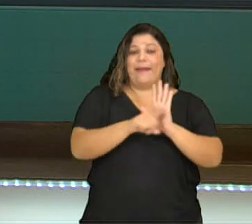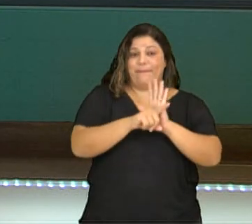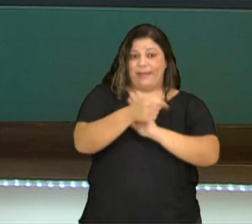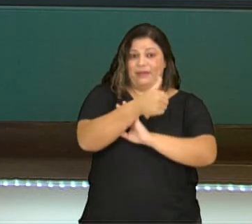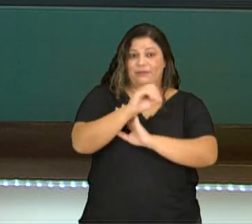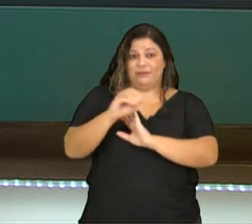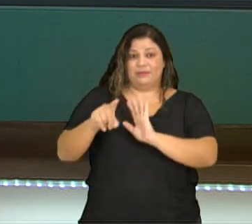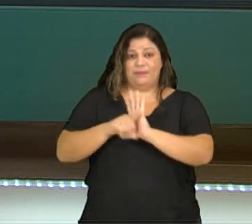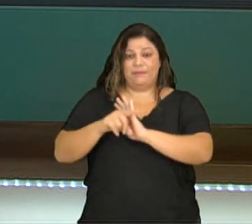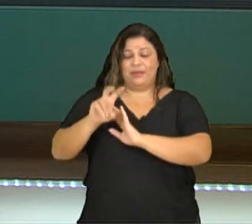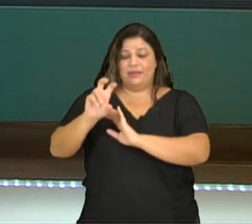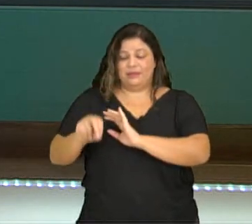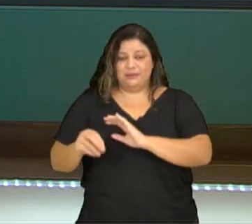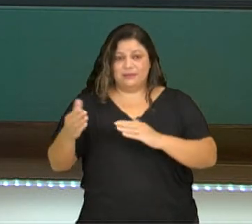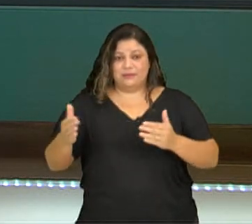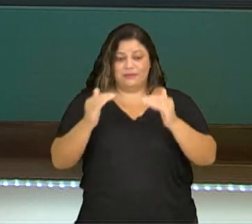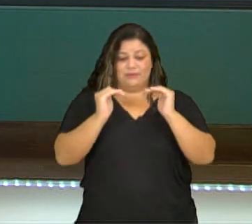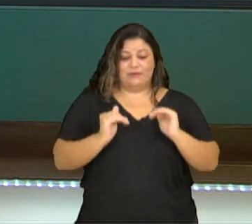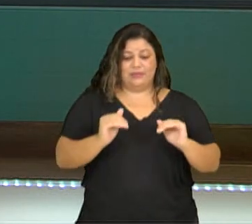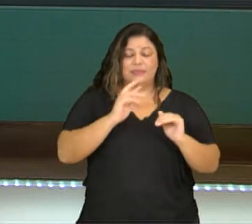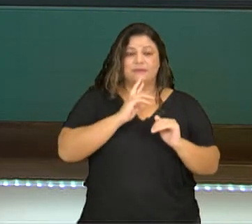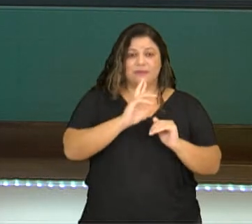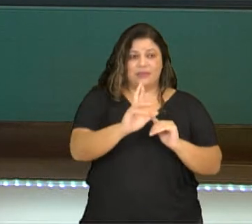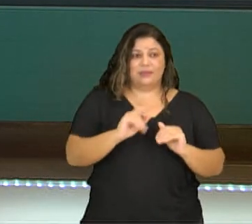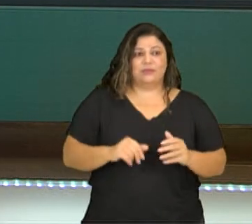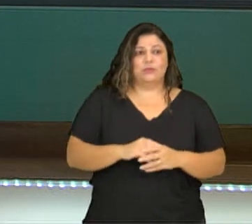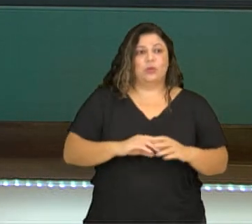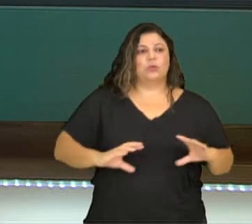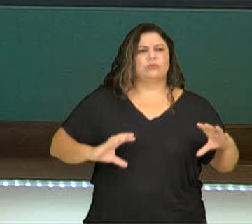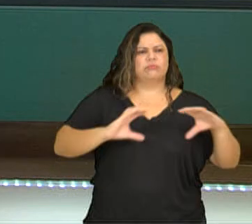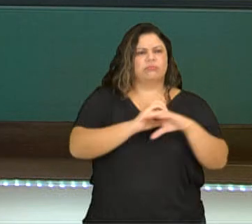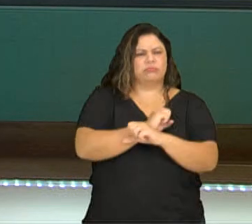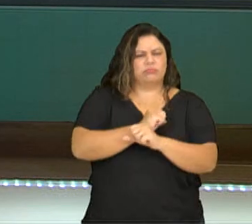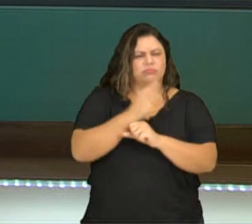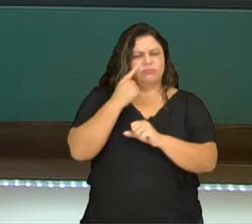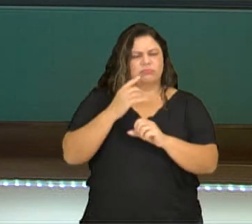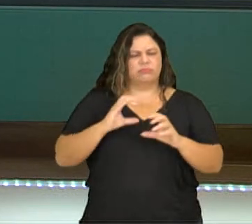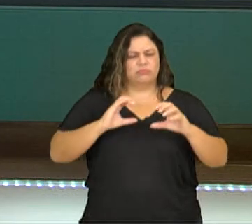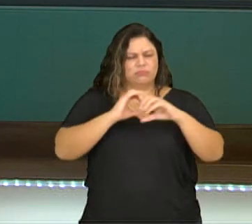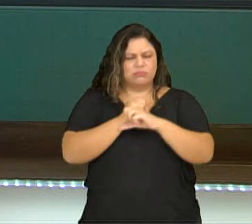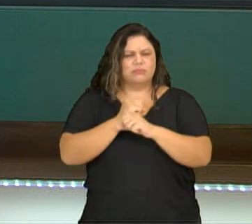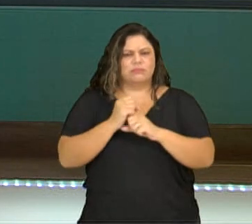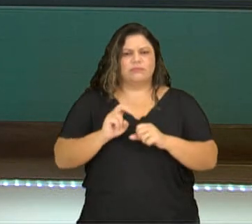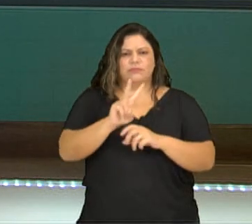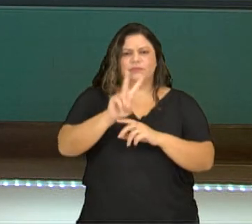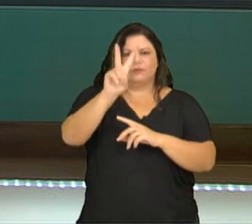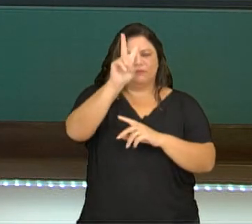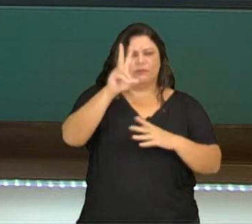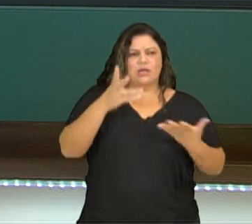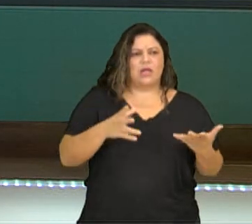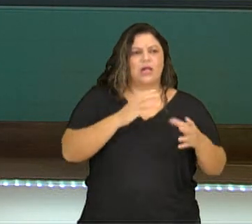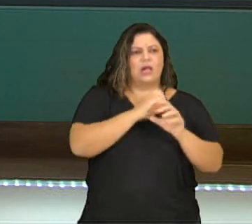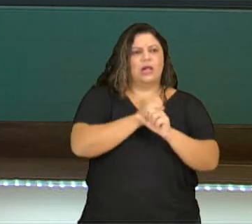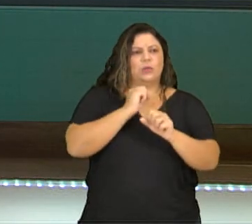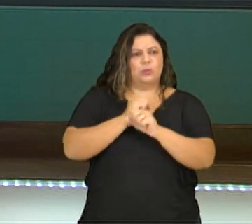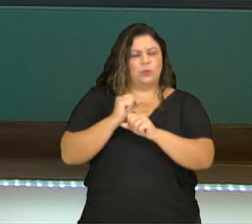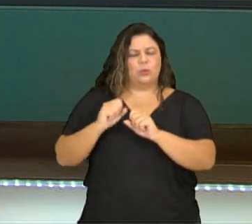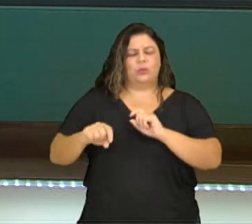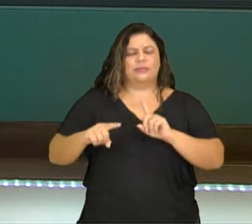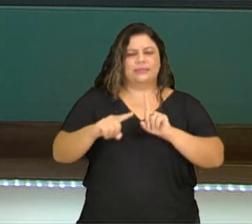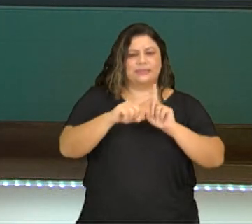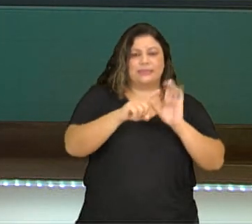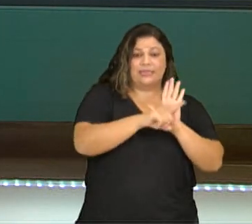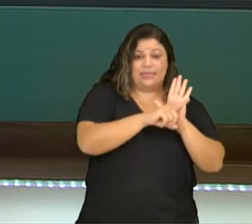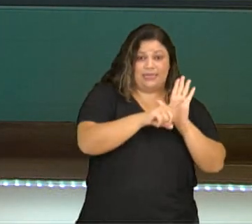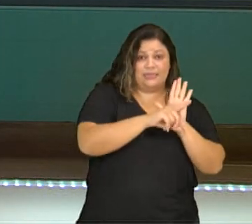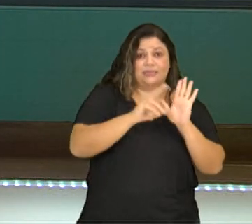50. Se eu tenho menos 100 com menos 50, eu somo esses valores. Só que como estamos somando valores negativos,